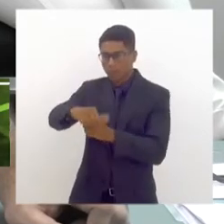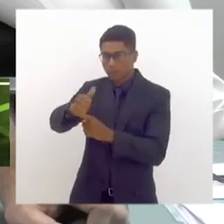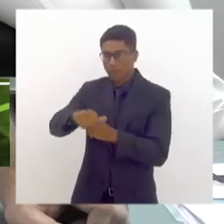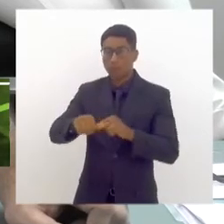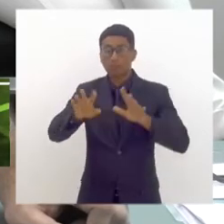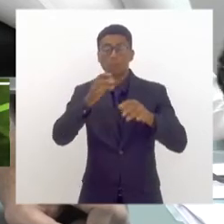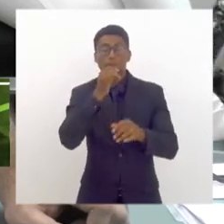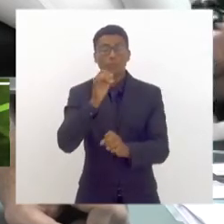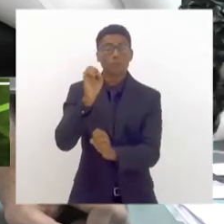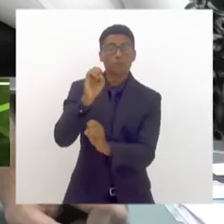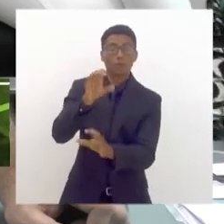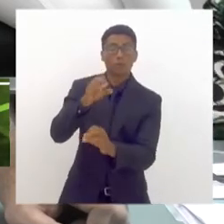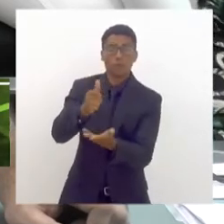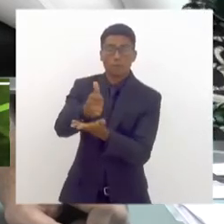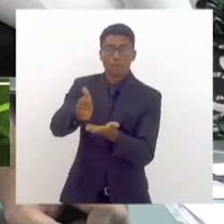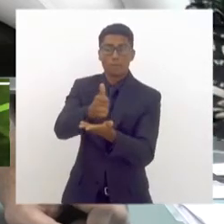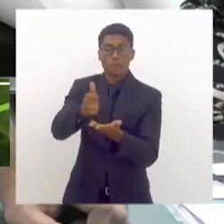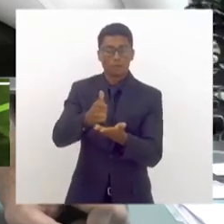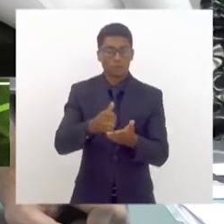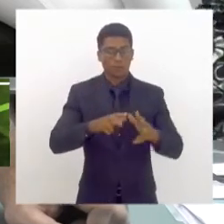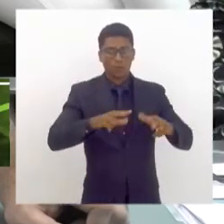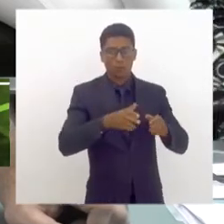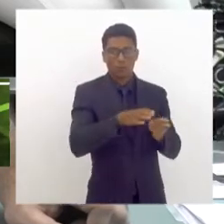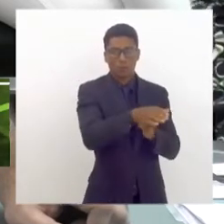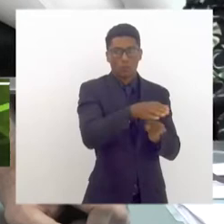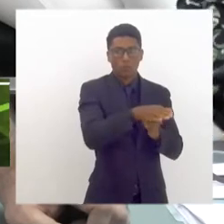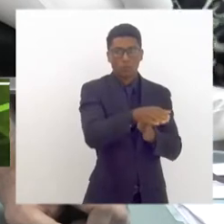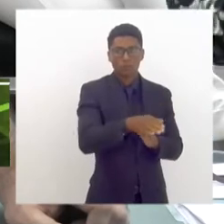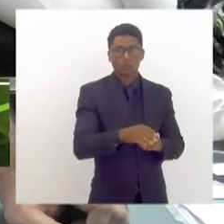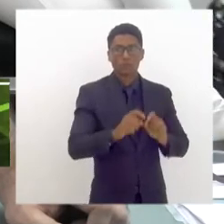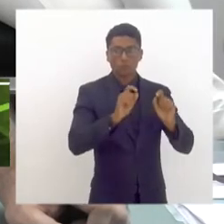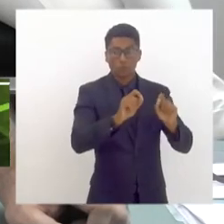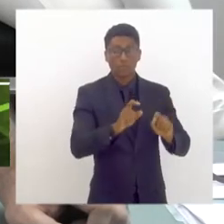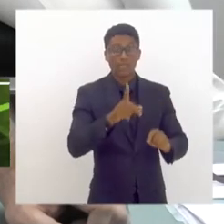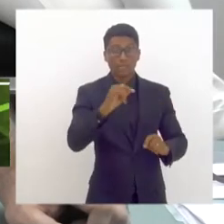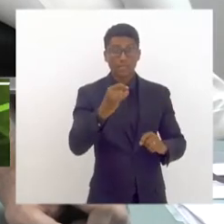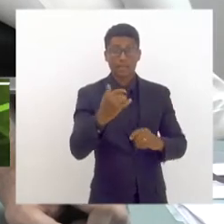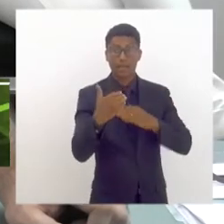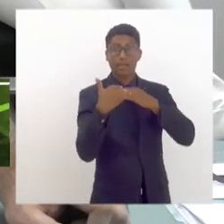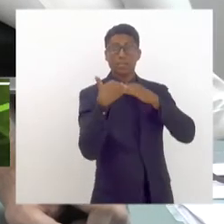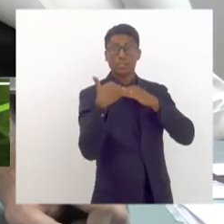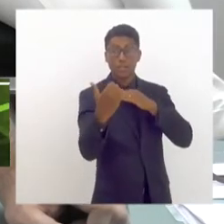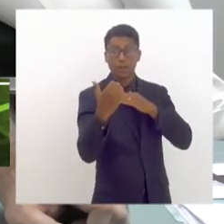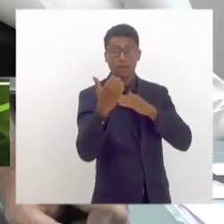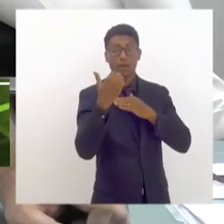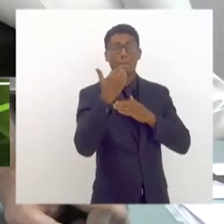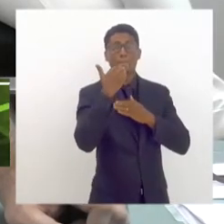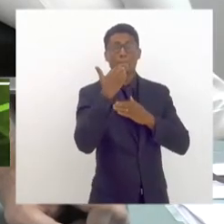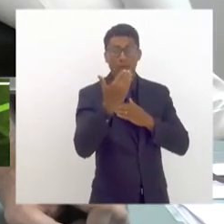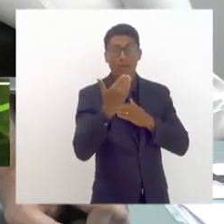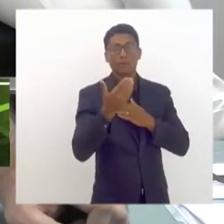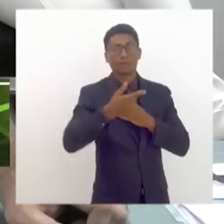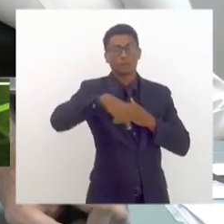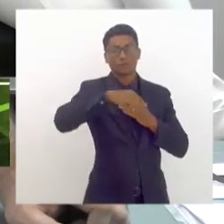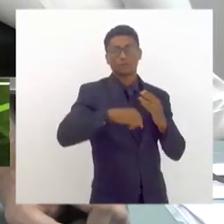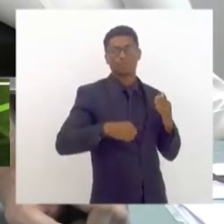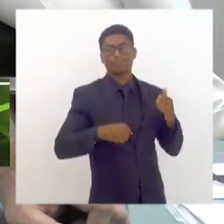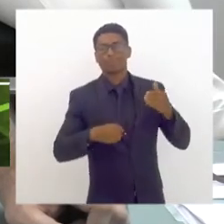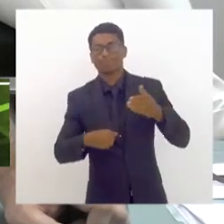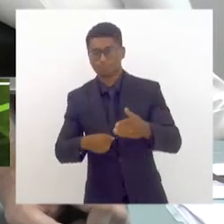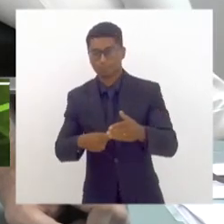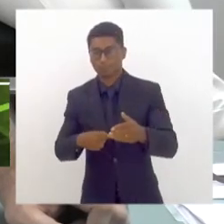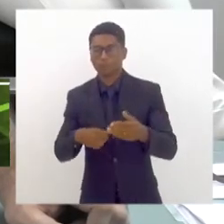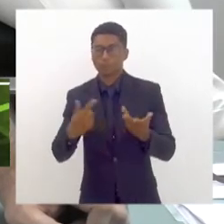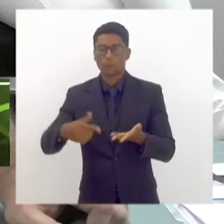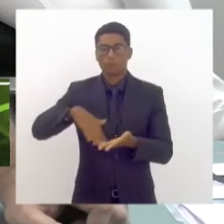educação básica, o conselho ele é um ente avaliador sob demanda e normalmente isso acontece sob a forma de recurso. A